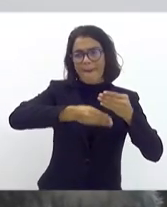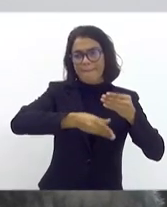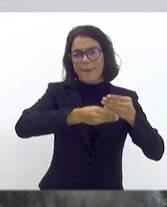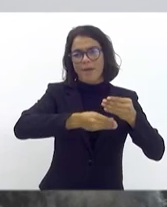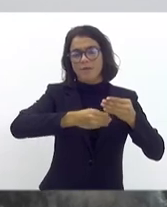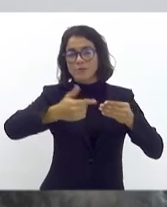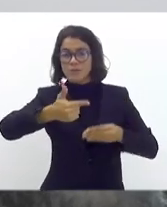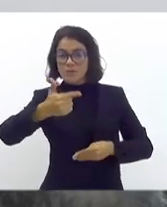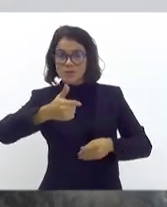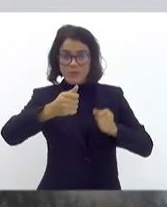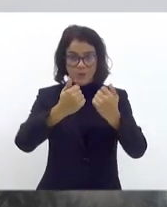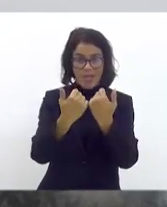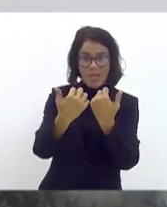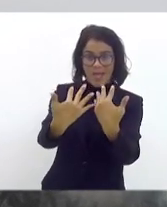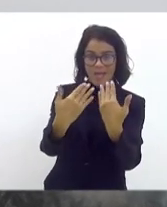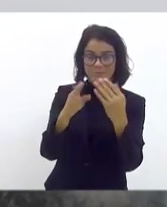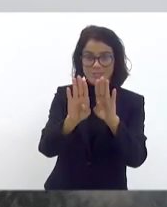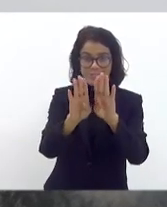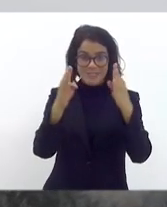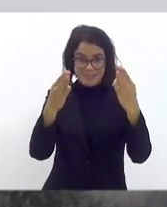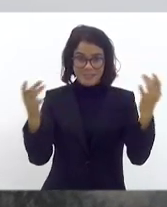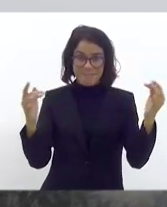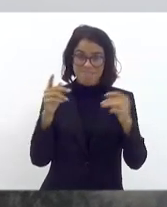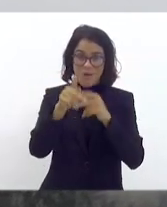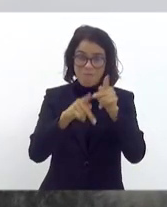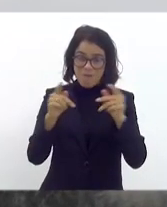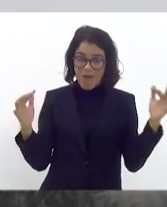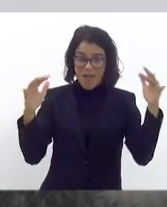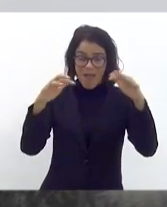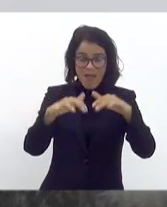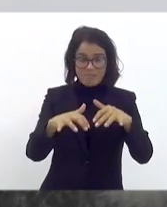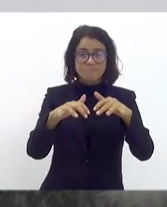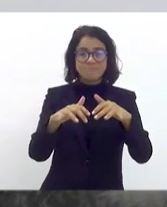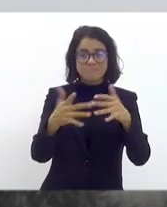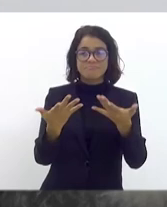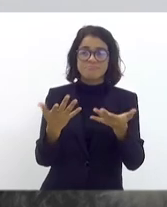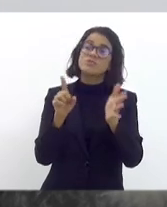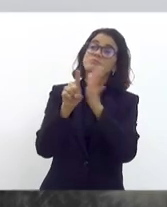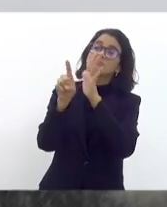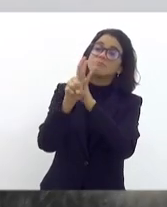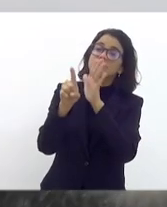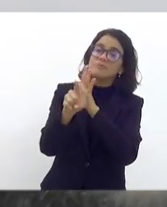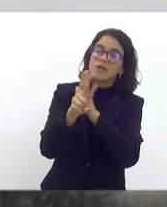numa segunda audiência a nossa capacidade de questionamento ao ECAD.